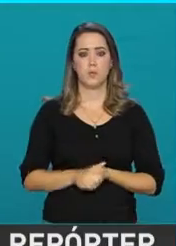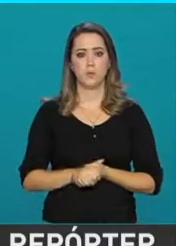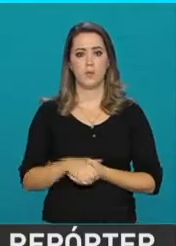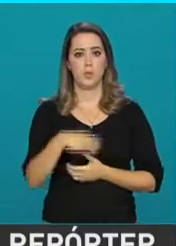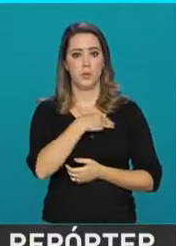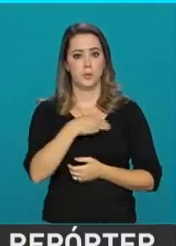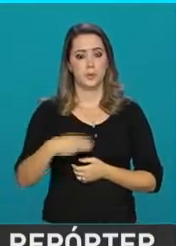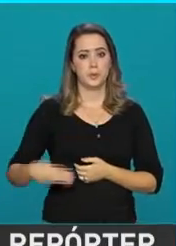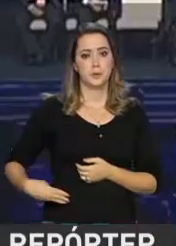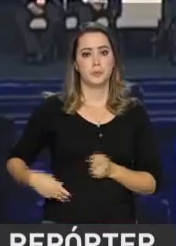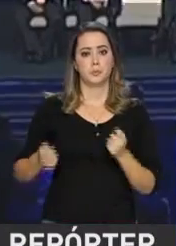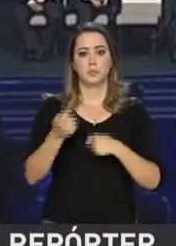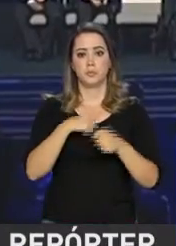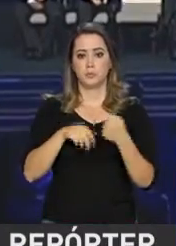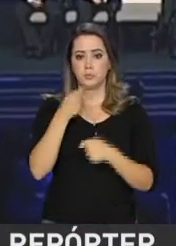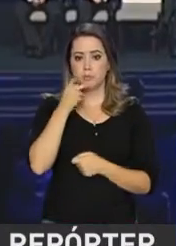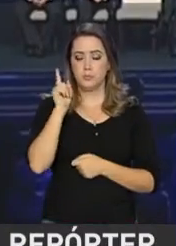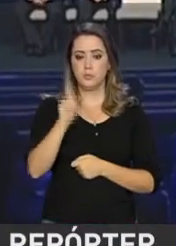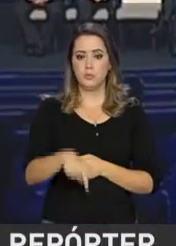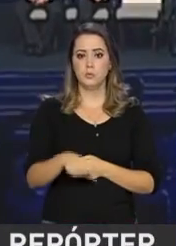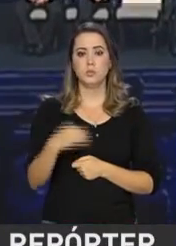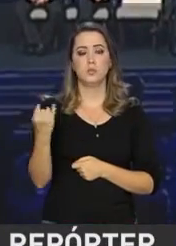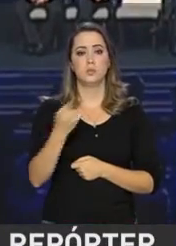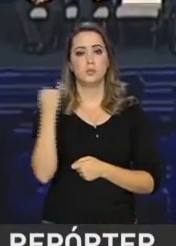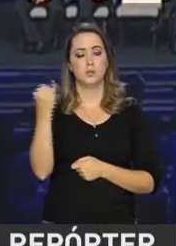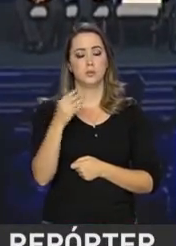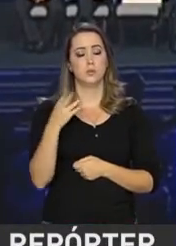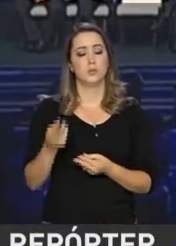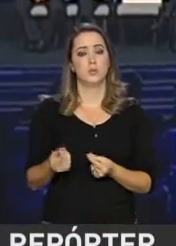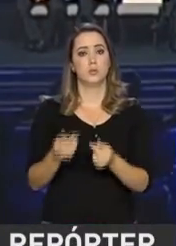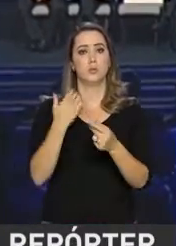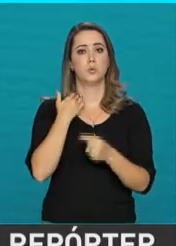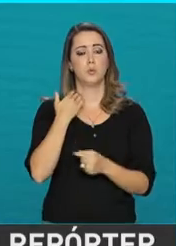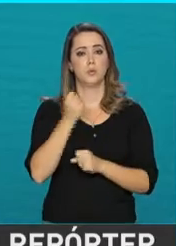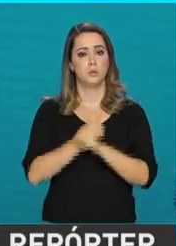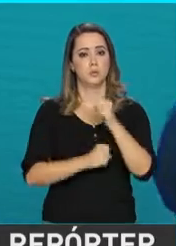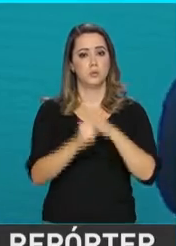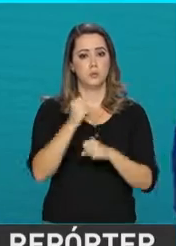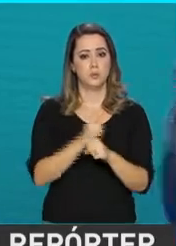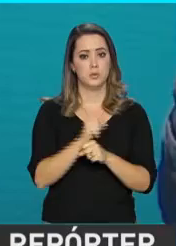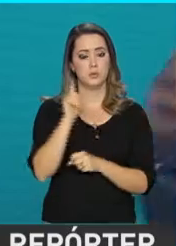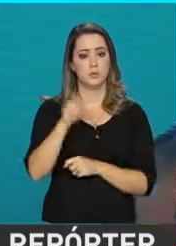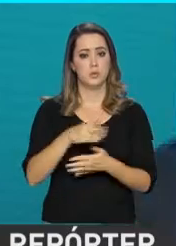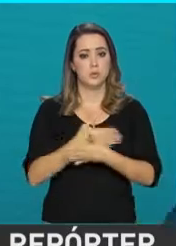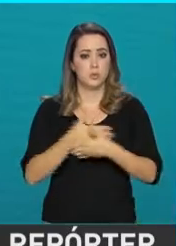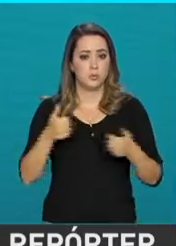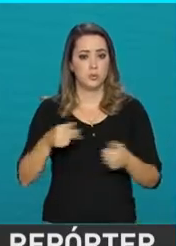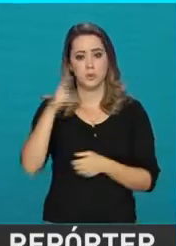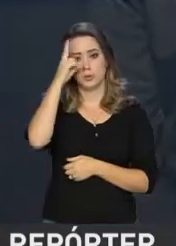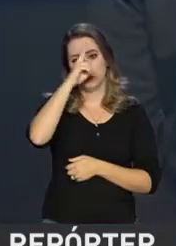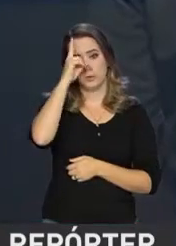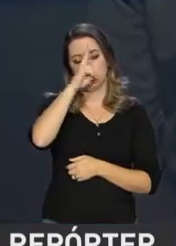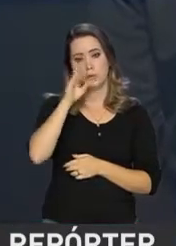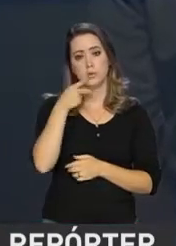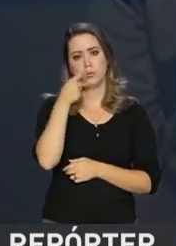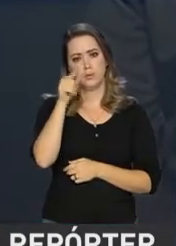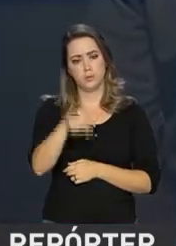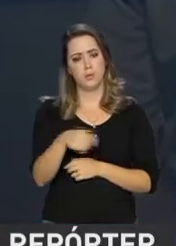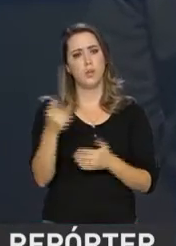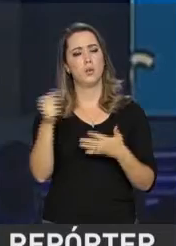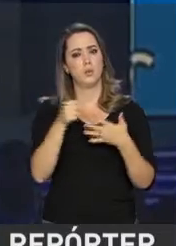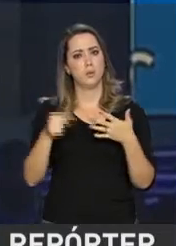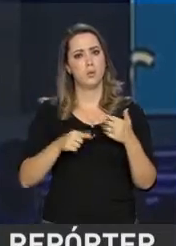ministro da fazenda destacou que o resultado financeiro do banco no ano passado deve ser o melhor da história e disse que